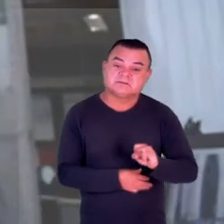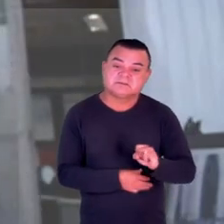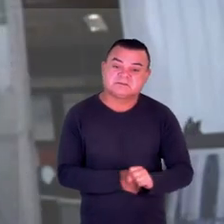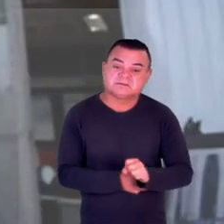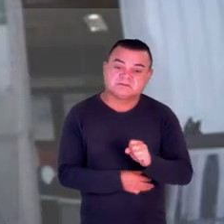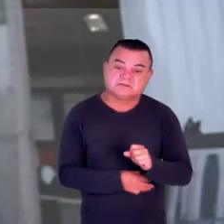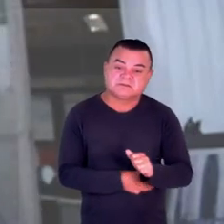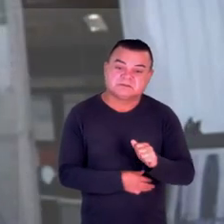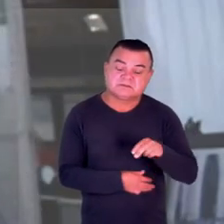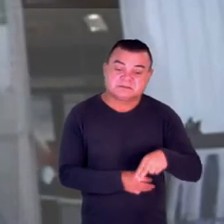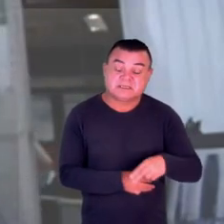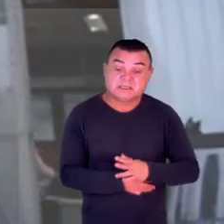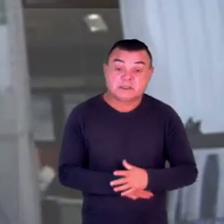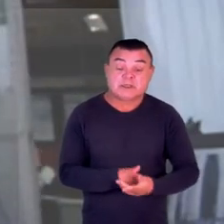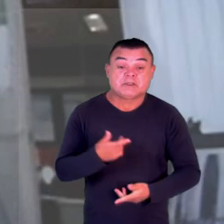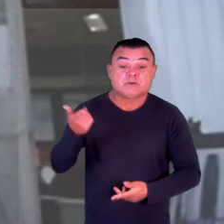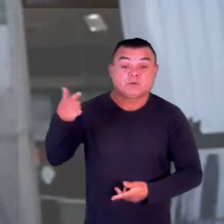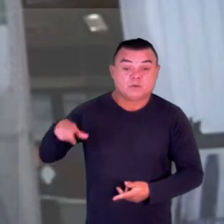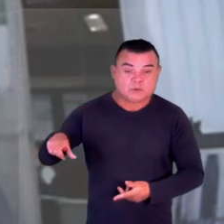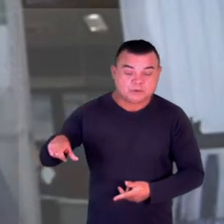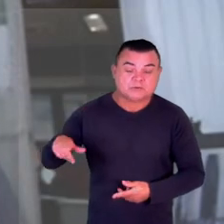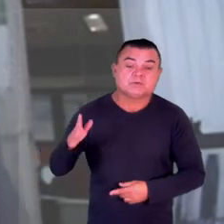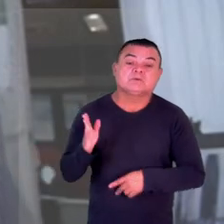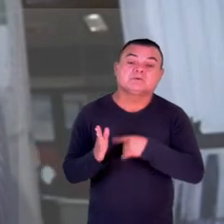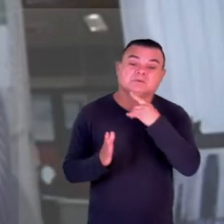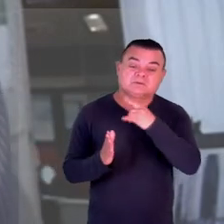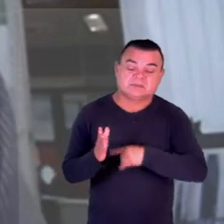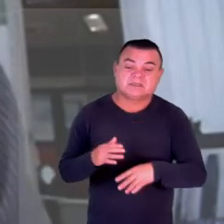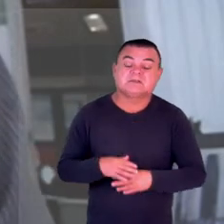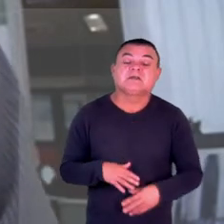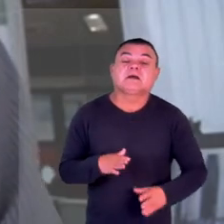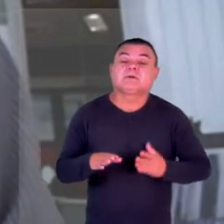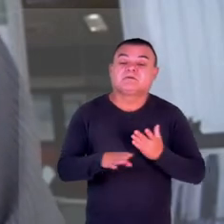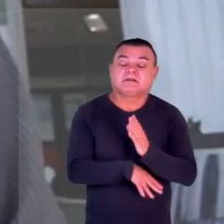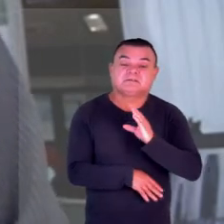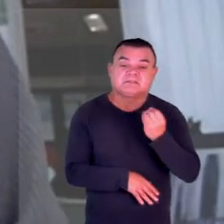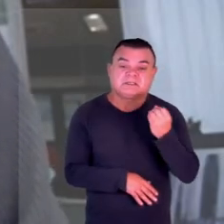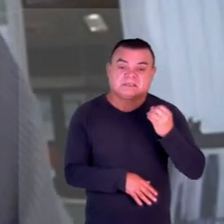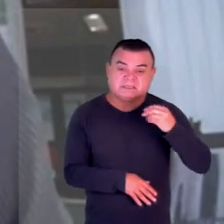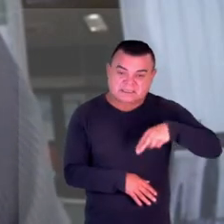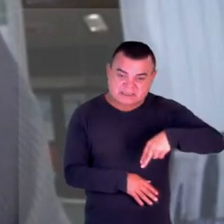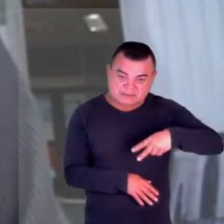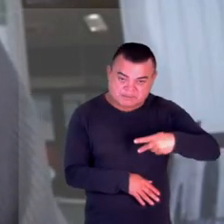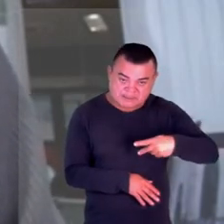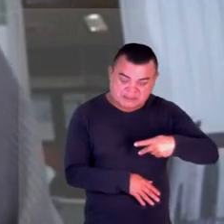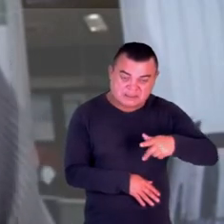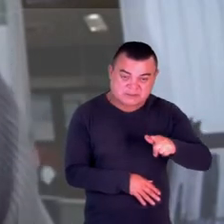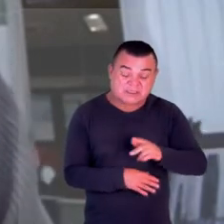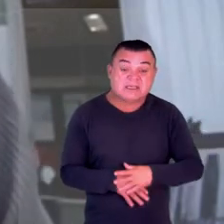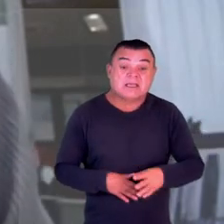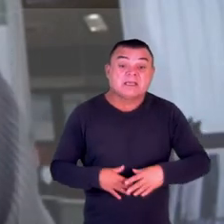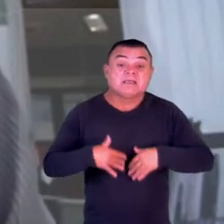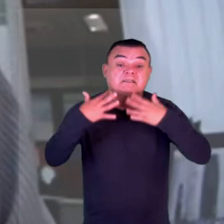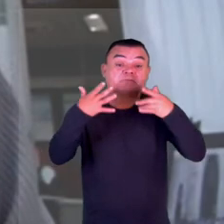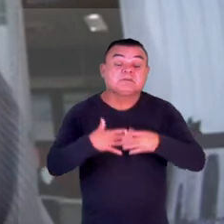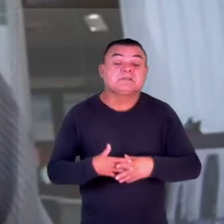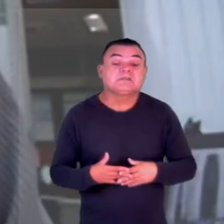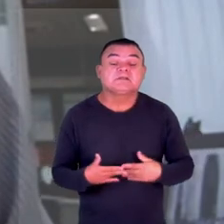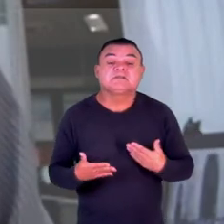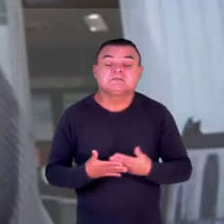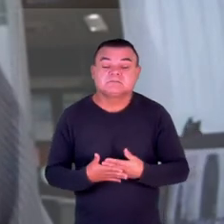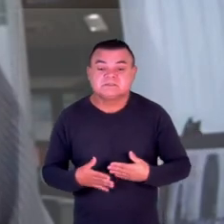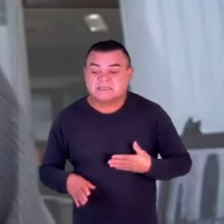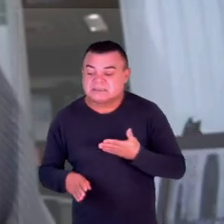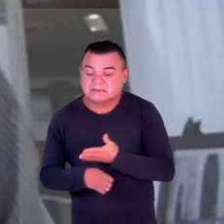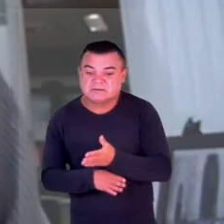e a outra e o outro enunciado aprovado pelo cnpg Fala especificamente da intervenção dos promotores de